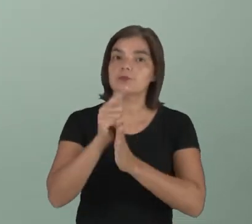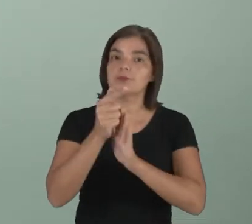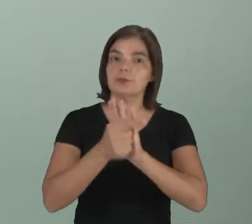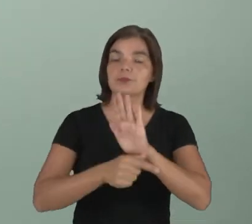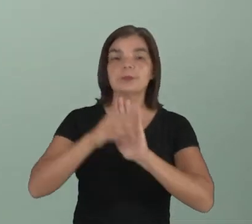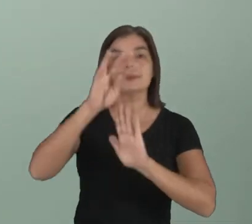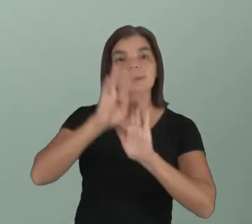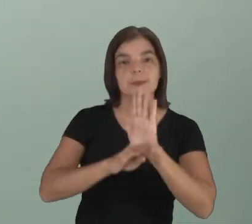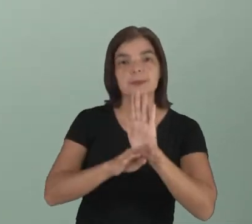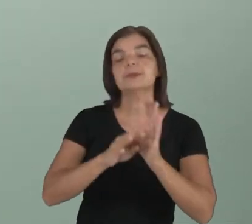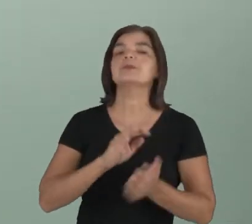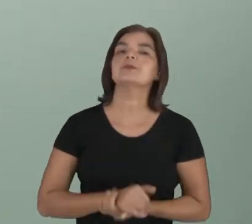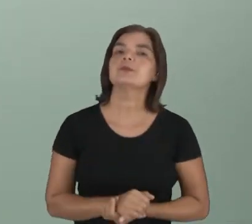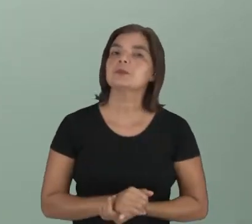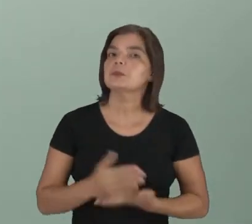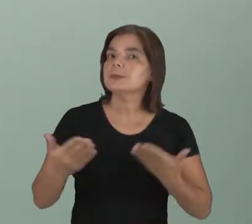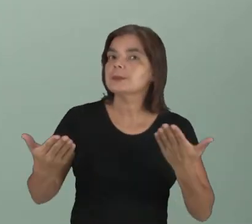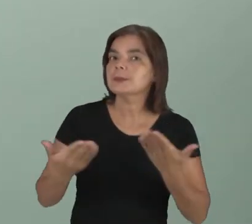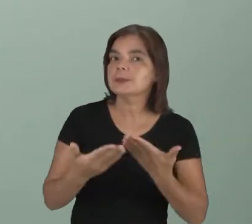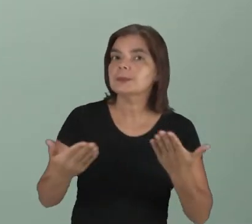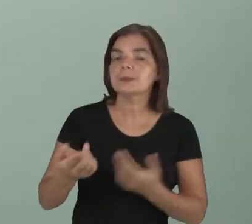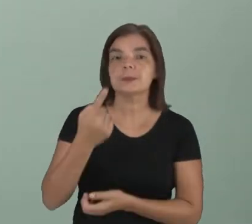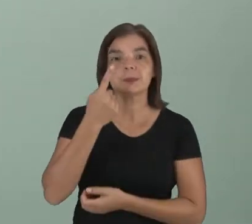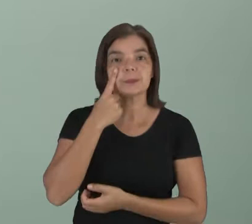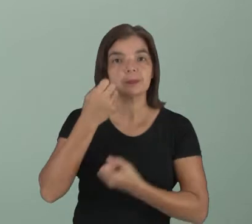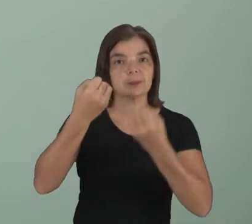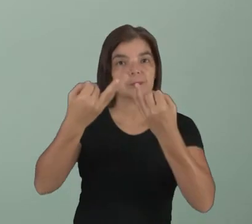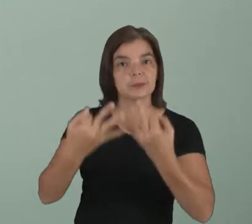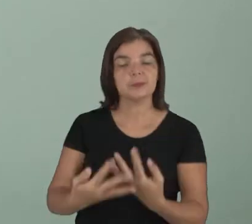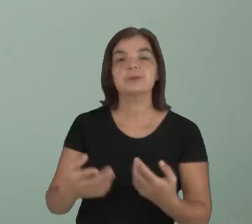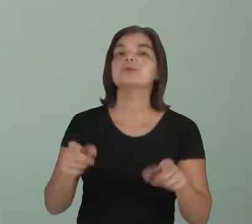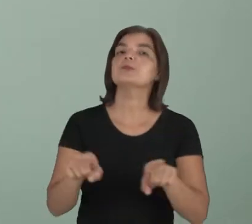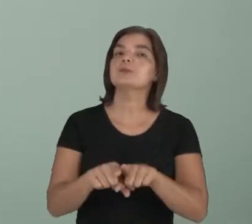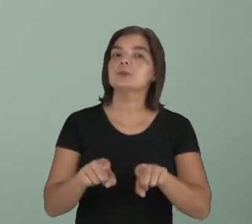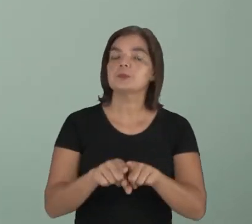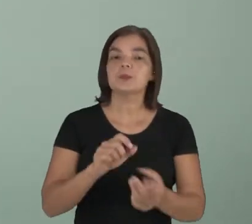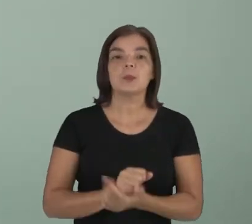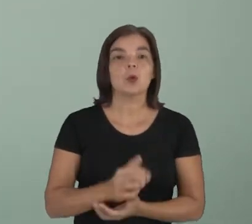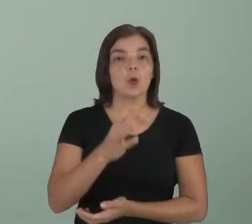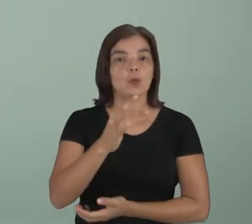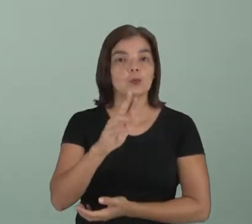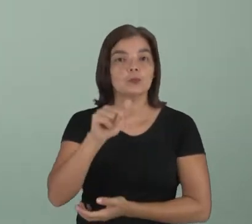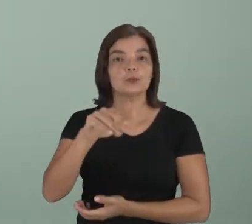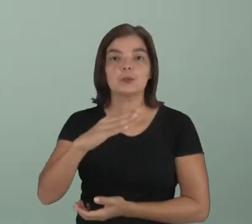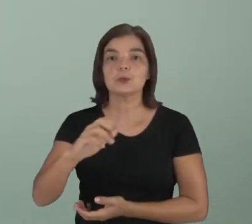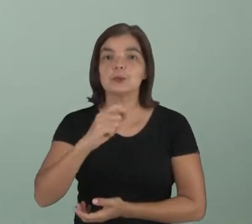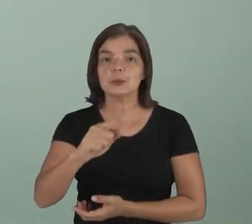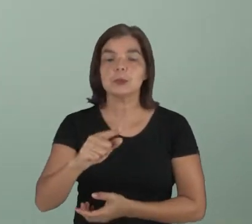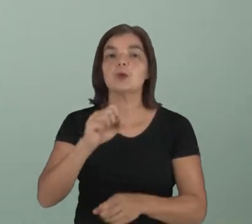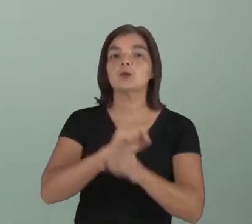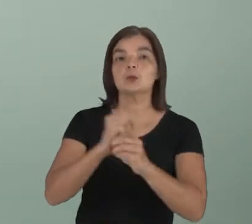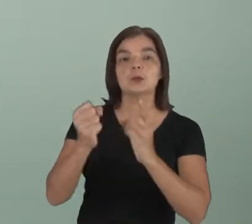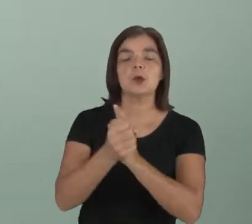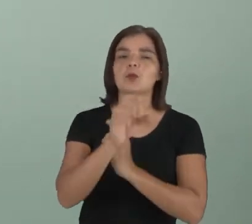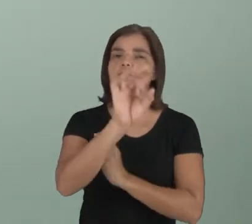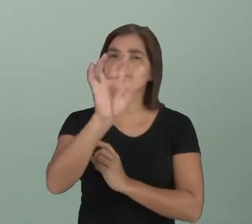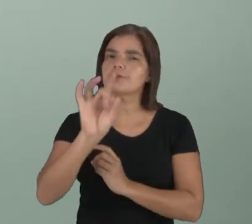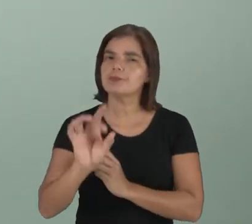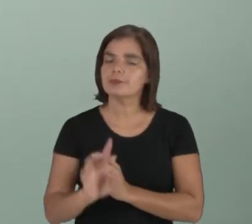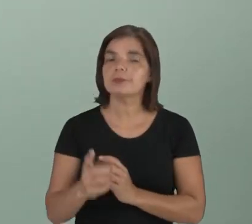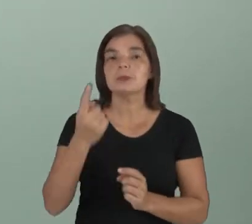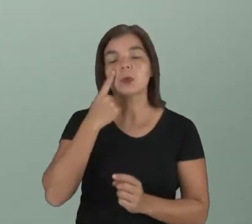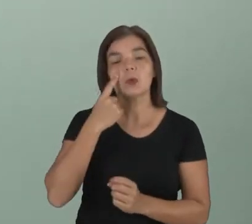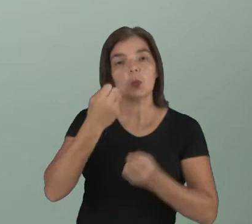gênero textual. E hoje nós iremos falar sobre a função social de cada um deles. Vamos observar primeiro